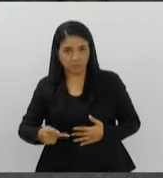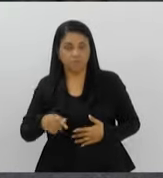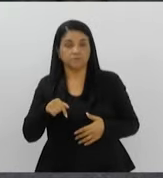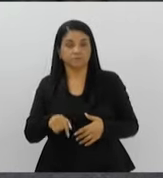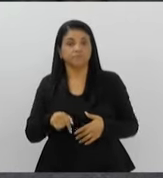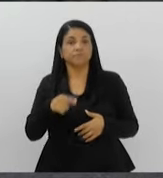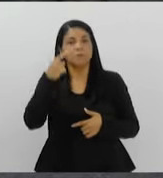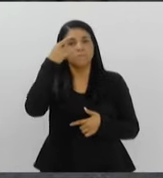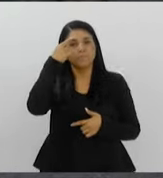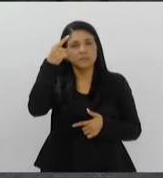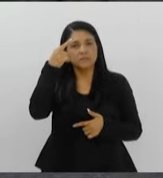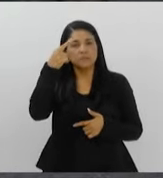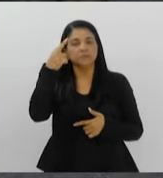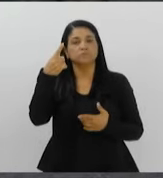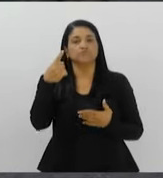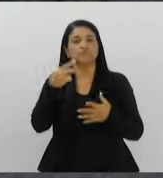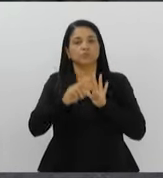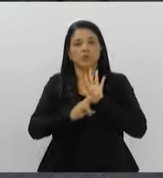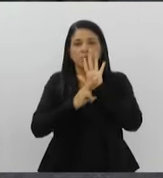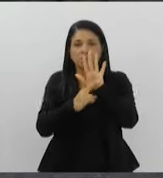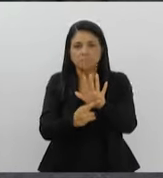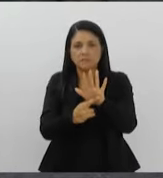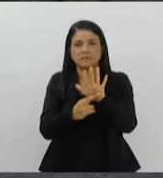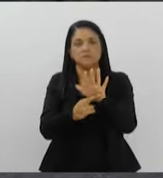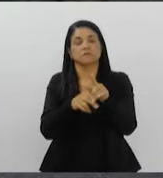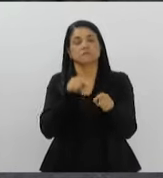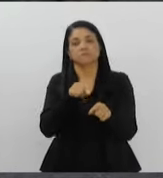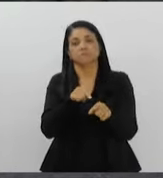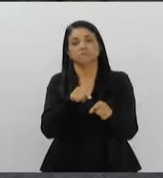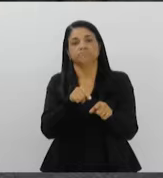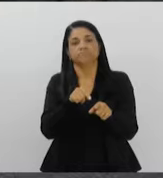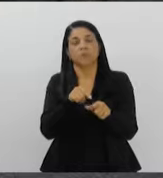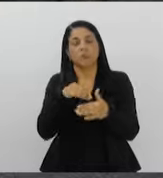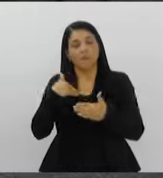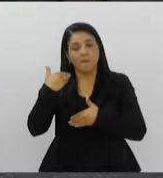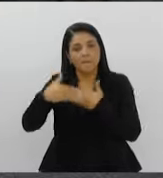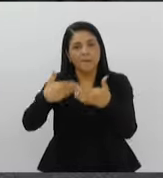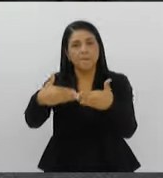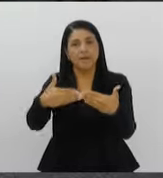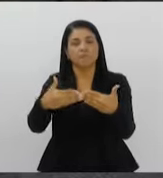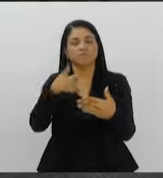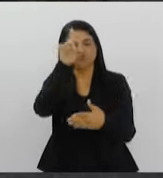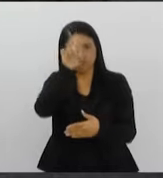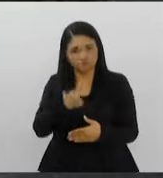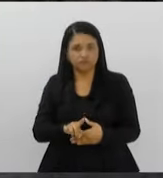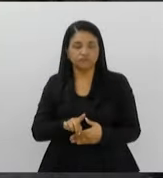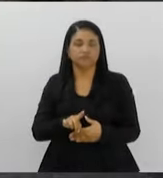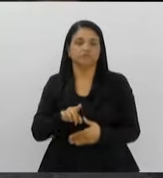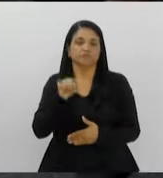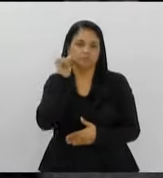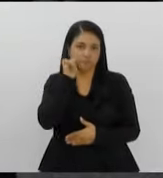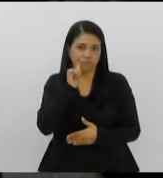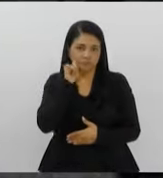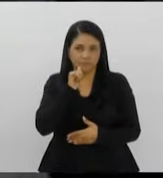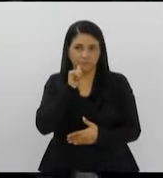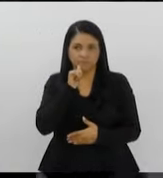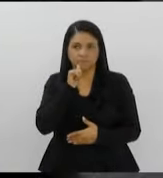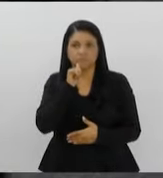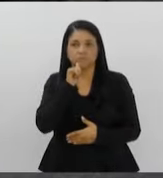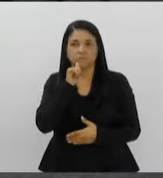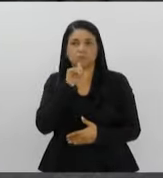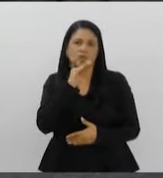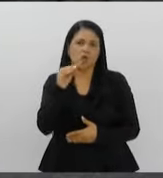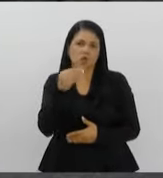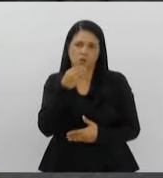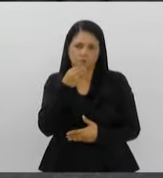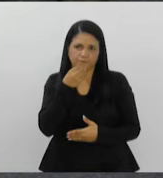na institucionalidade que isso representa e o quanto que a gente avança também nos direitos das mulheres. É óbvio que eu